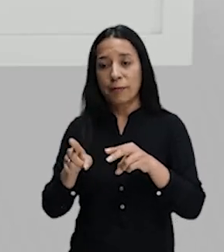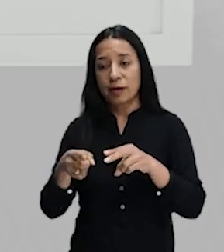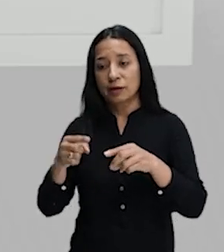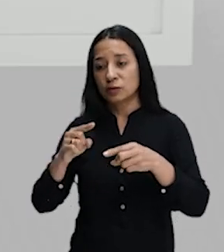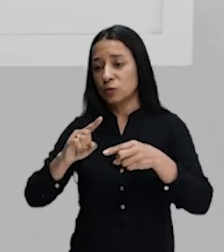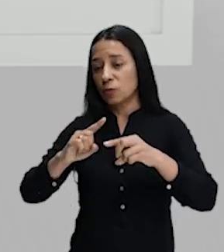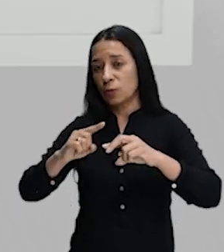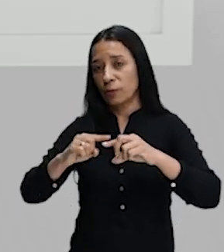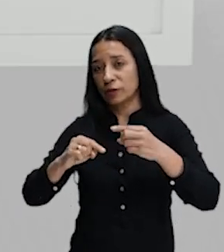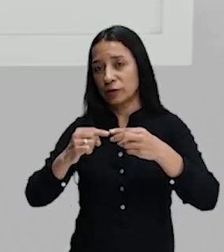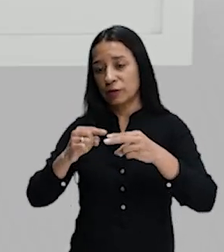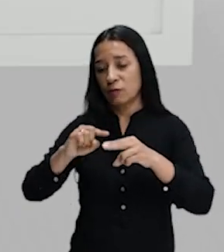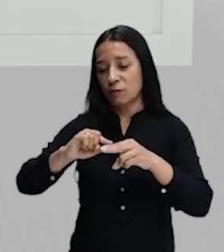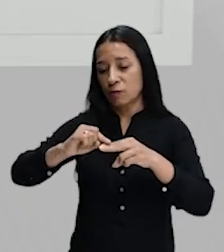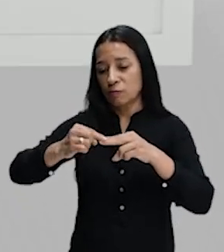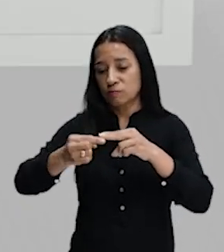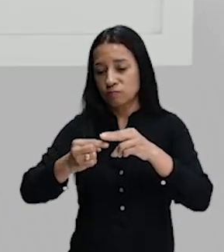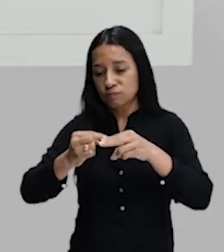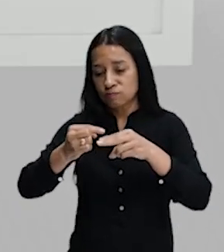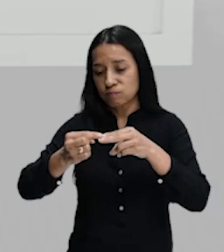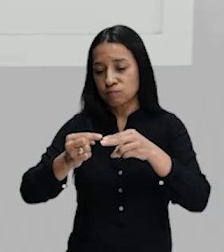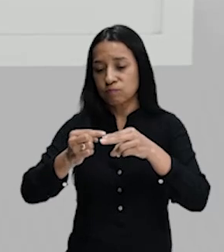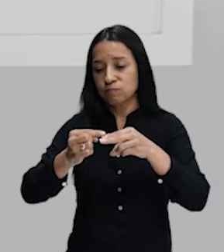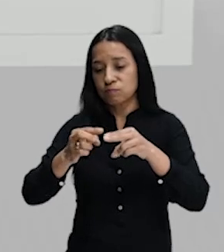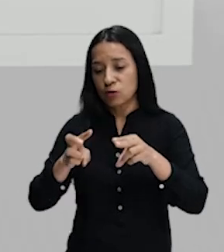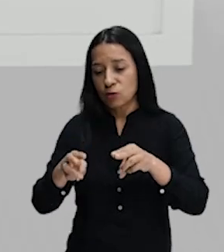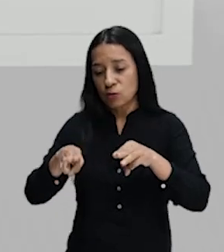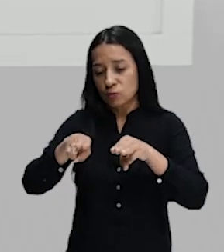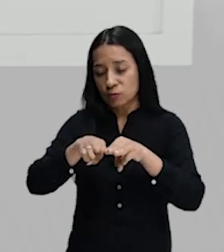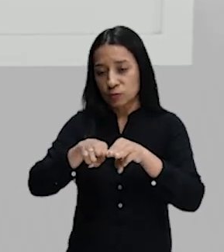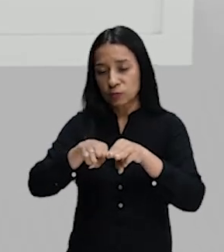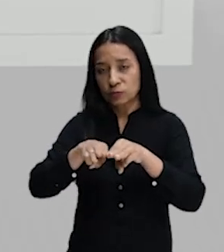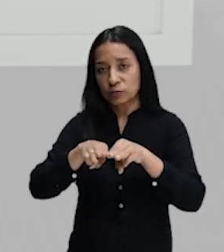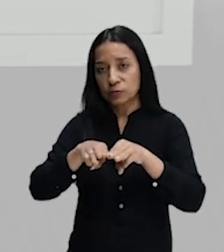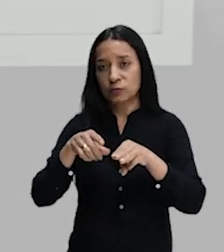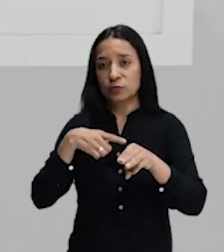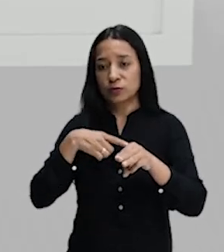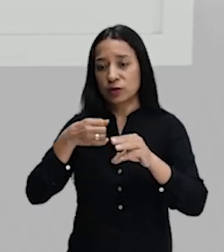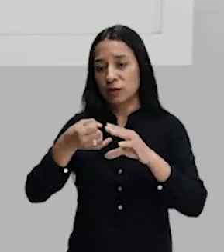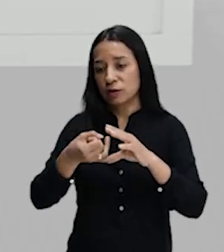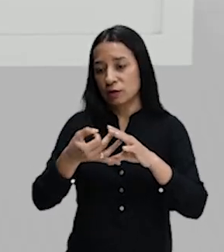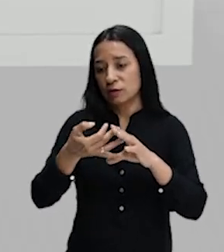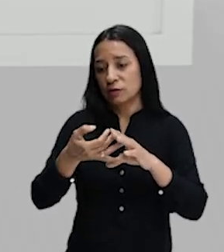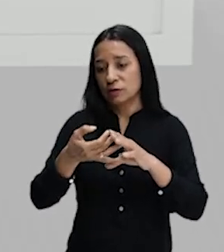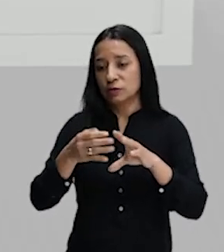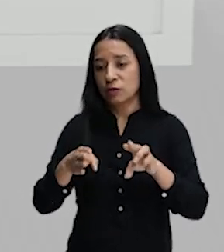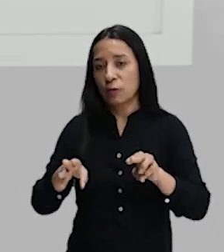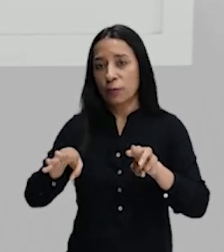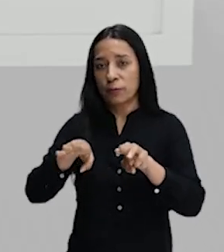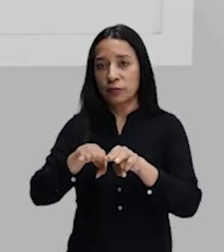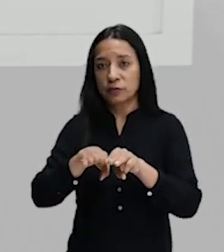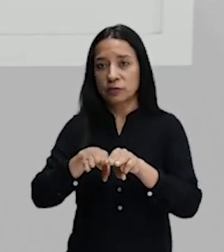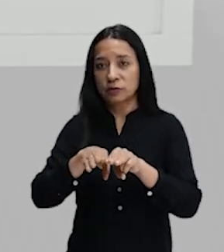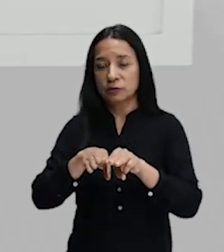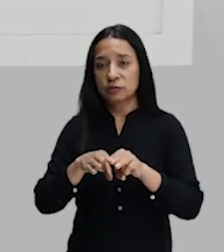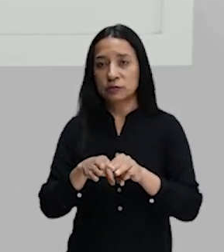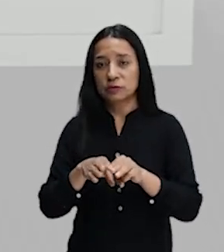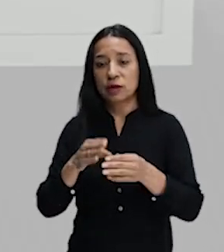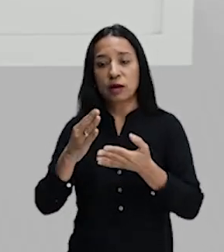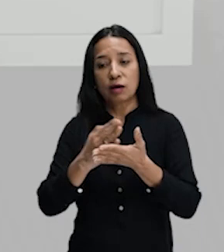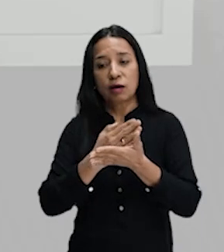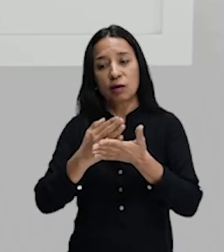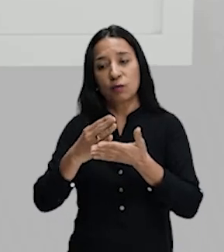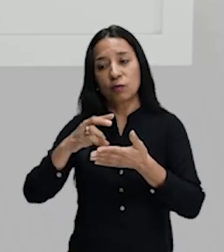material ele foi imantado. Certo? Ele ganha características magnéticas. Certo? Então, alguns